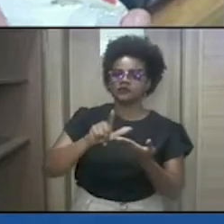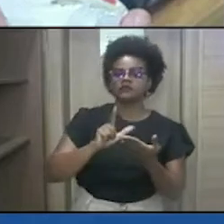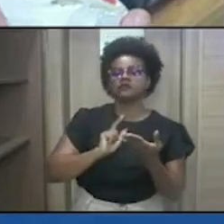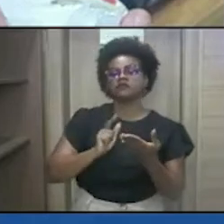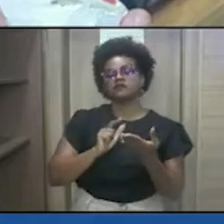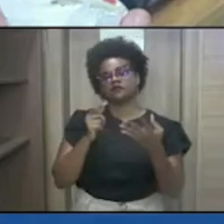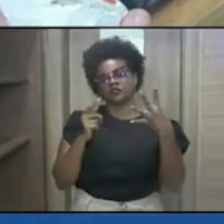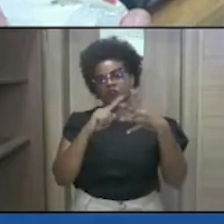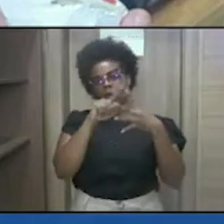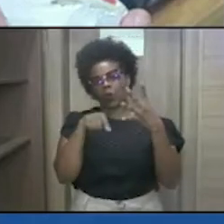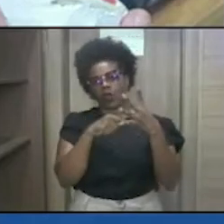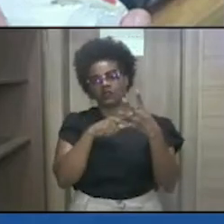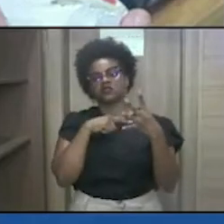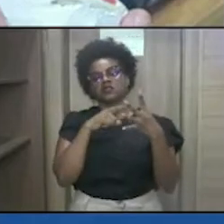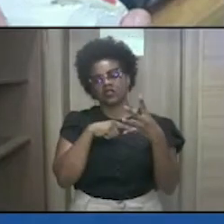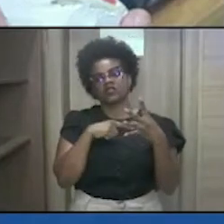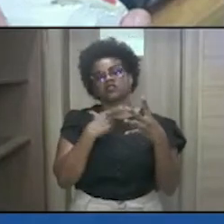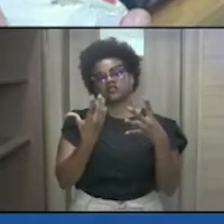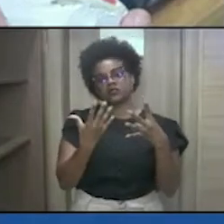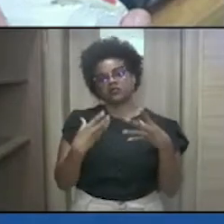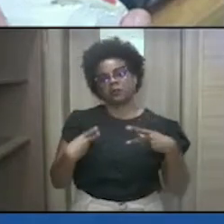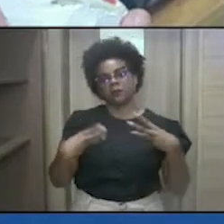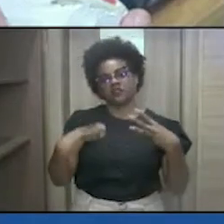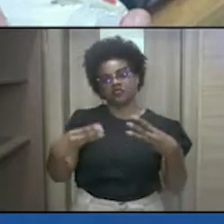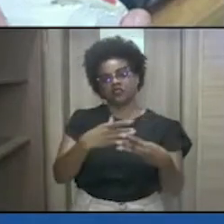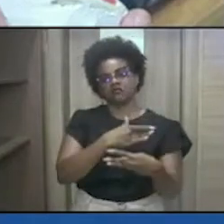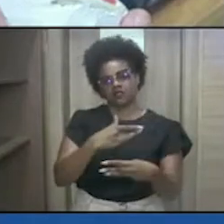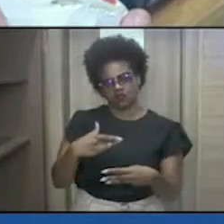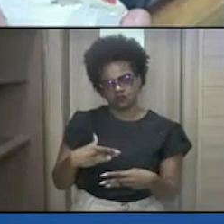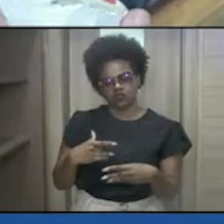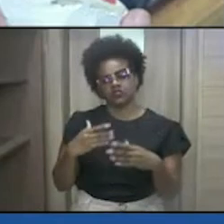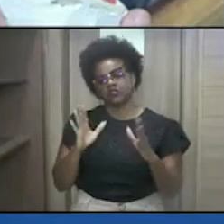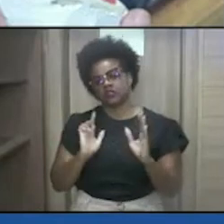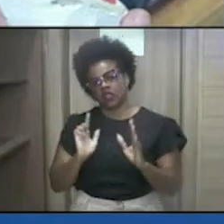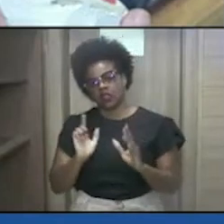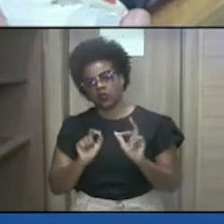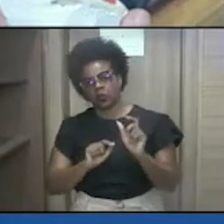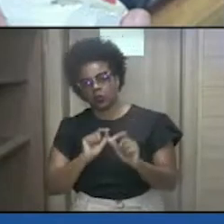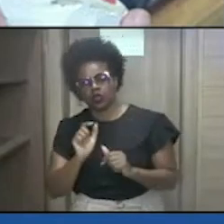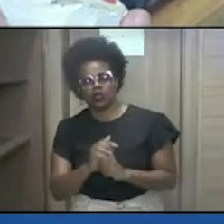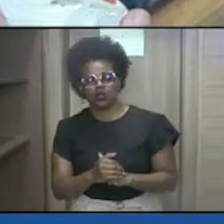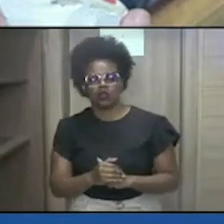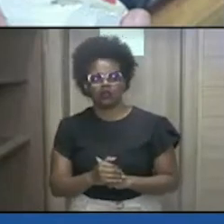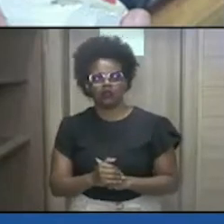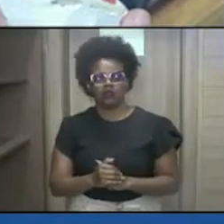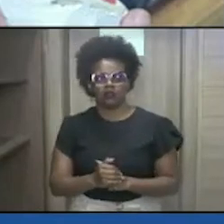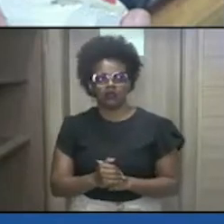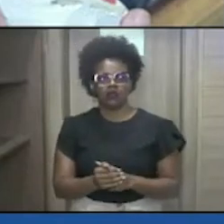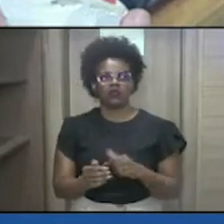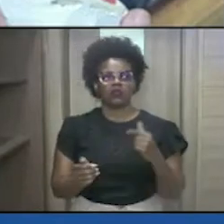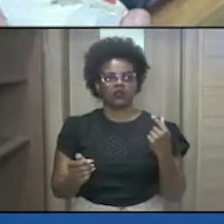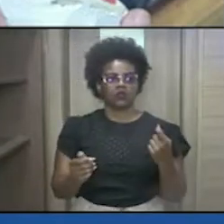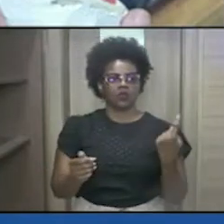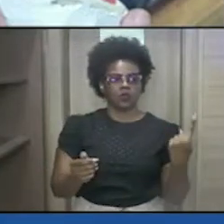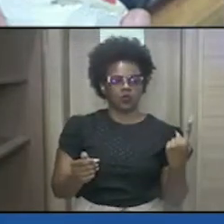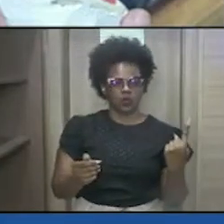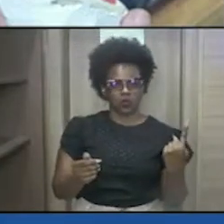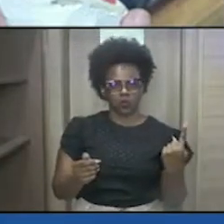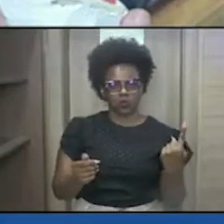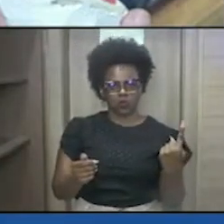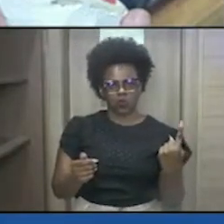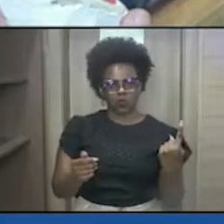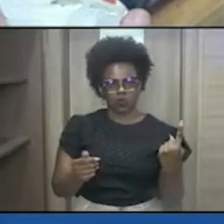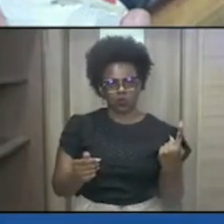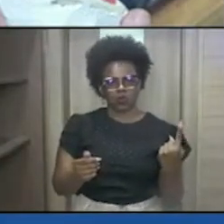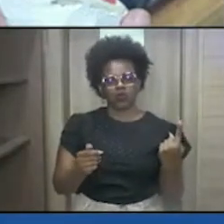das 4 faixas que estão previstas no Ministério da Saúde, né, que vai entre a faixa 1 de 20 a 50 próteses por